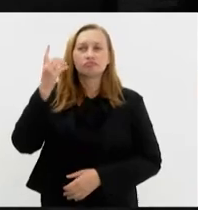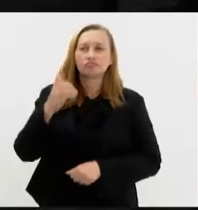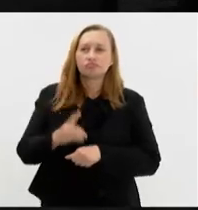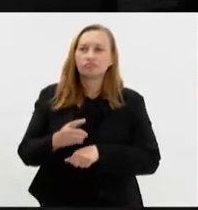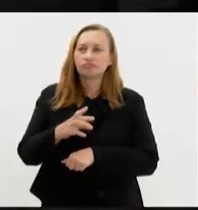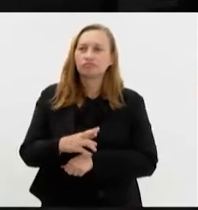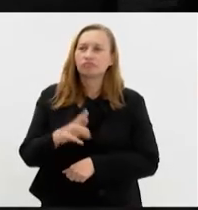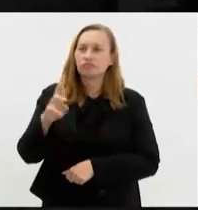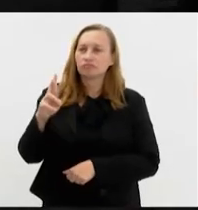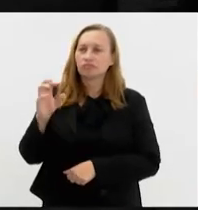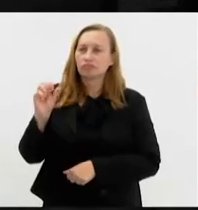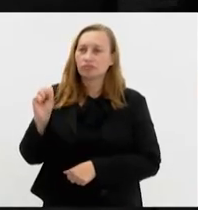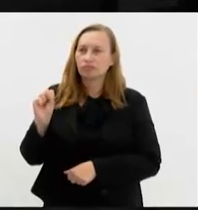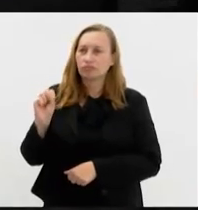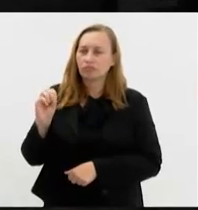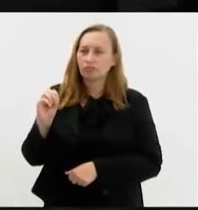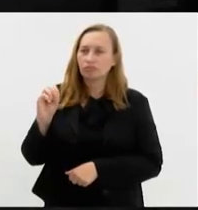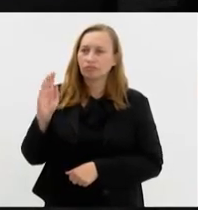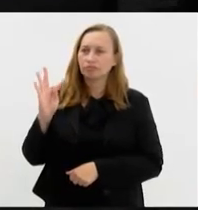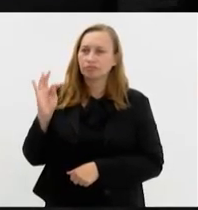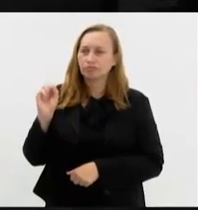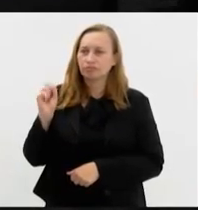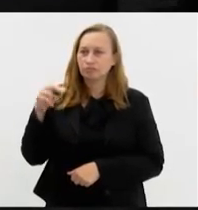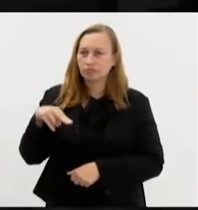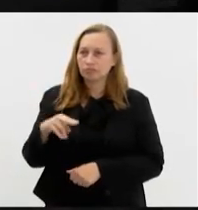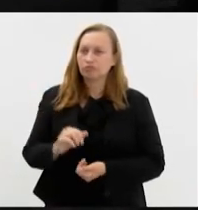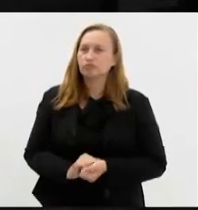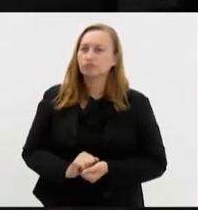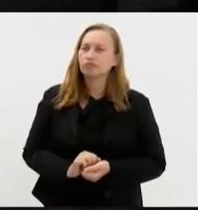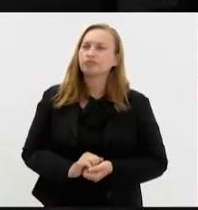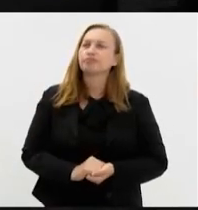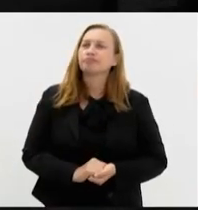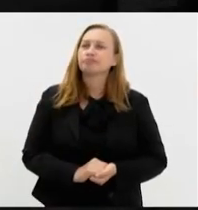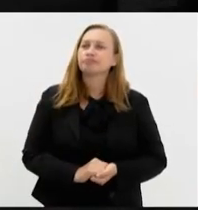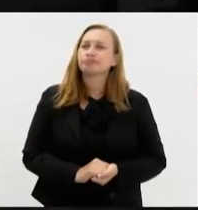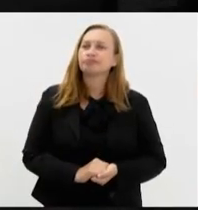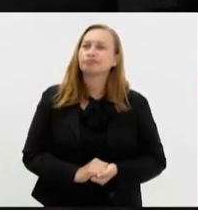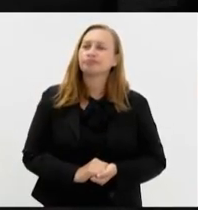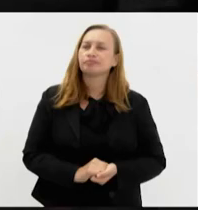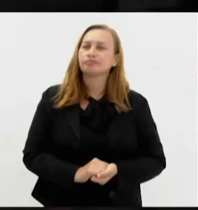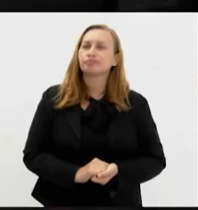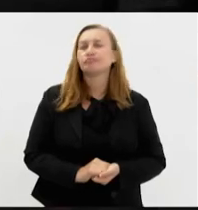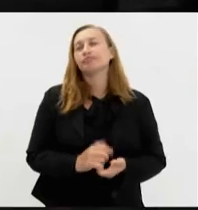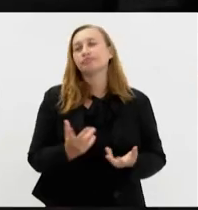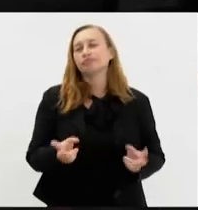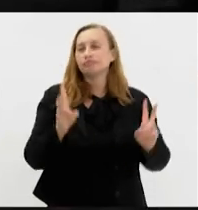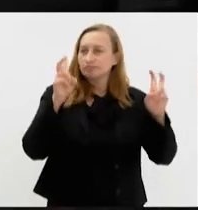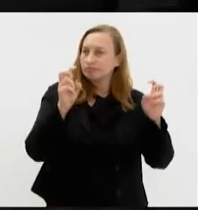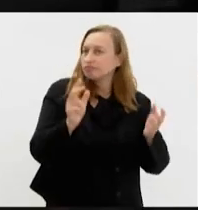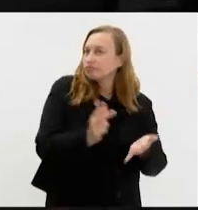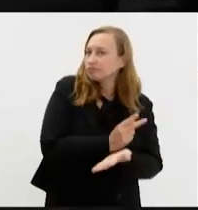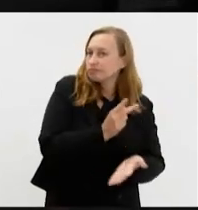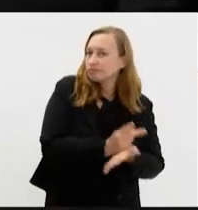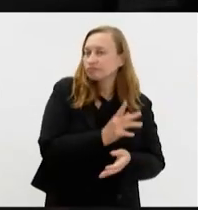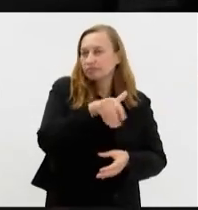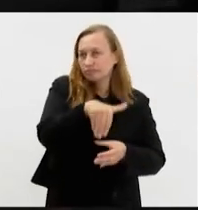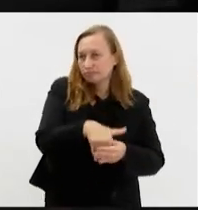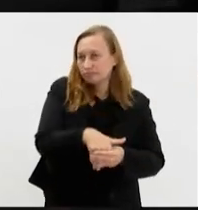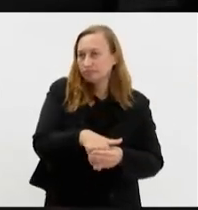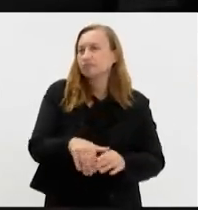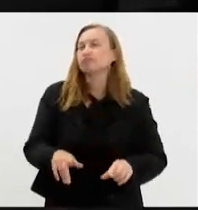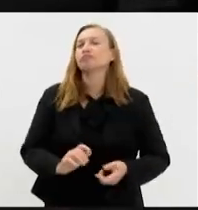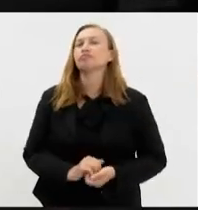em nível resolutivo acerca dos ilícitos eleitorais houve também Como disse em caráter